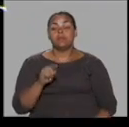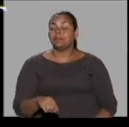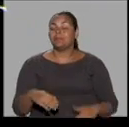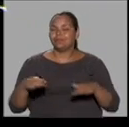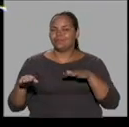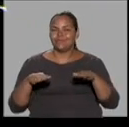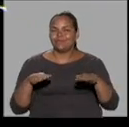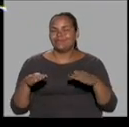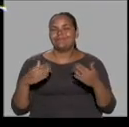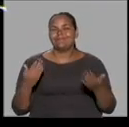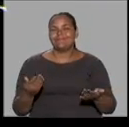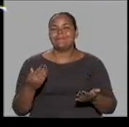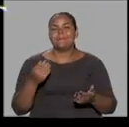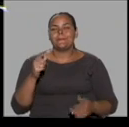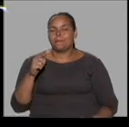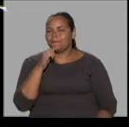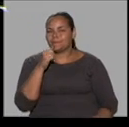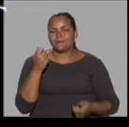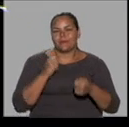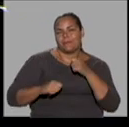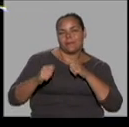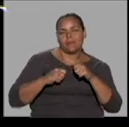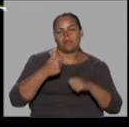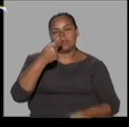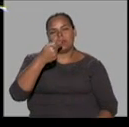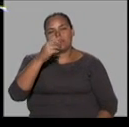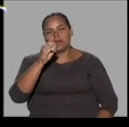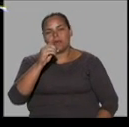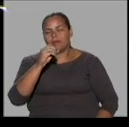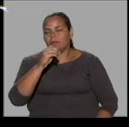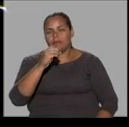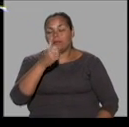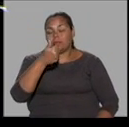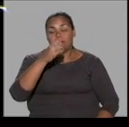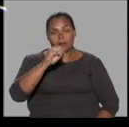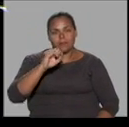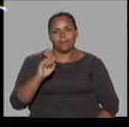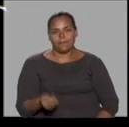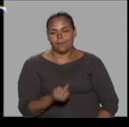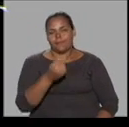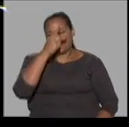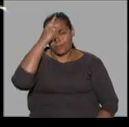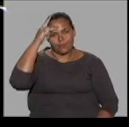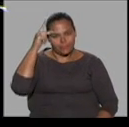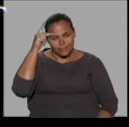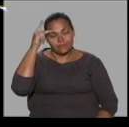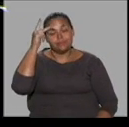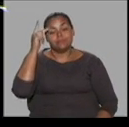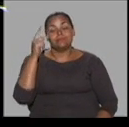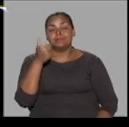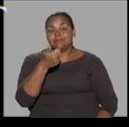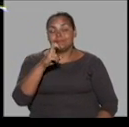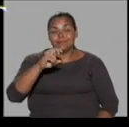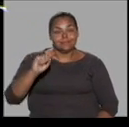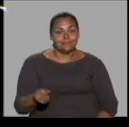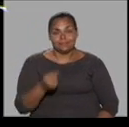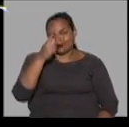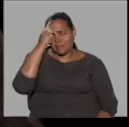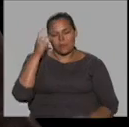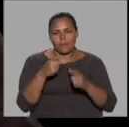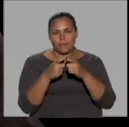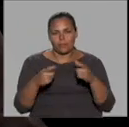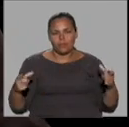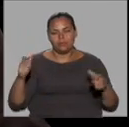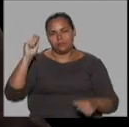que... Nossa assim, eram bailes com 10 mil pessoas, né? 15 mil pessoas, entendeu? E a